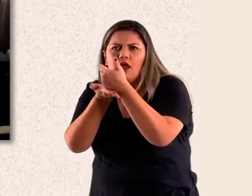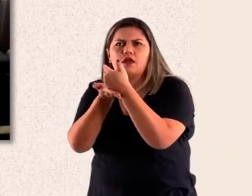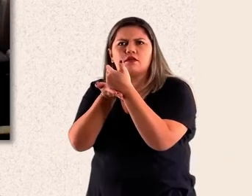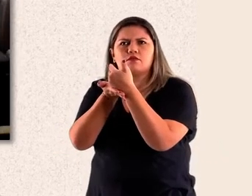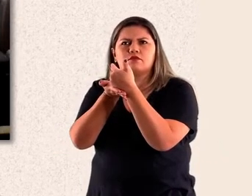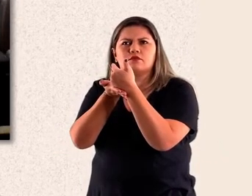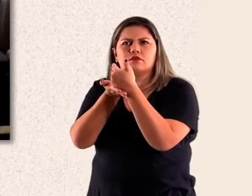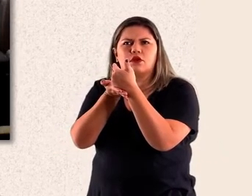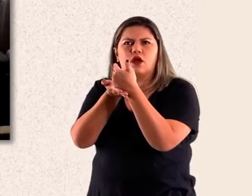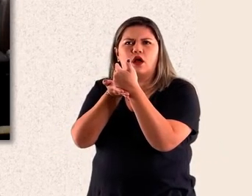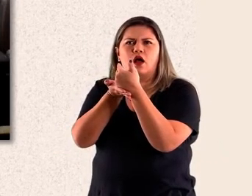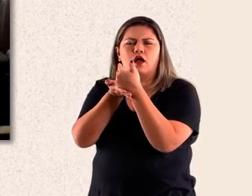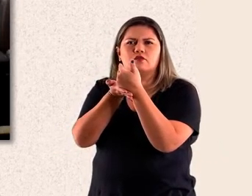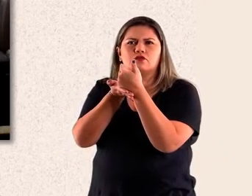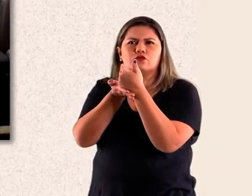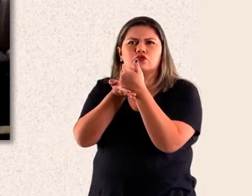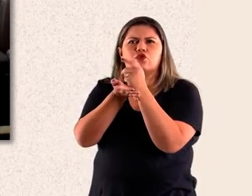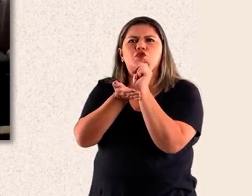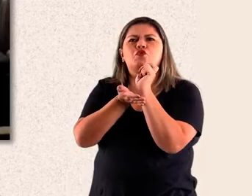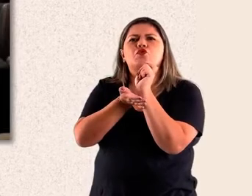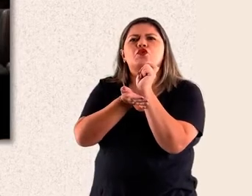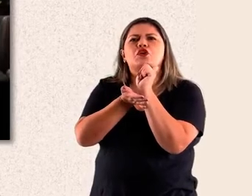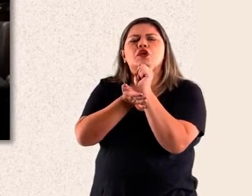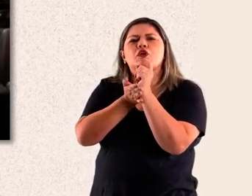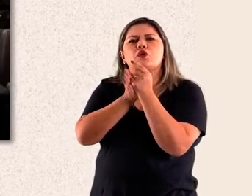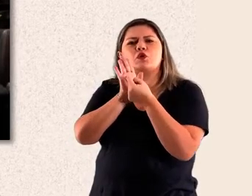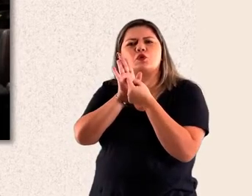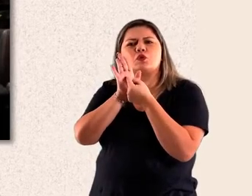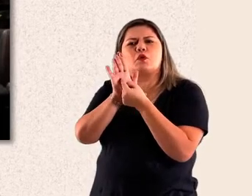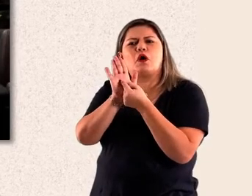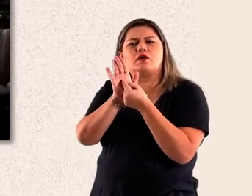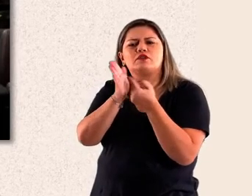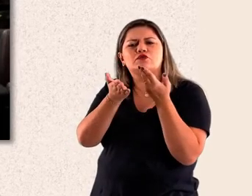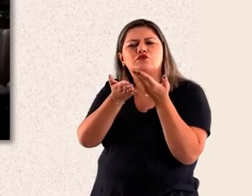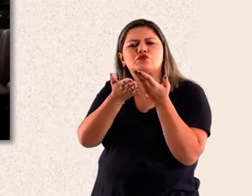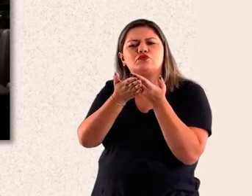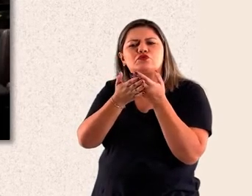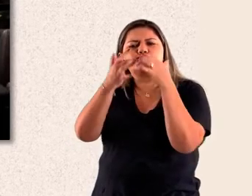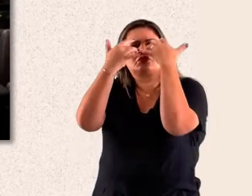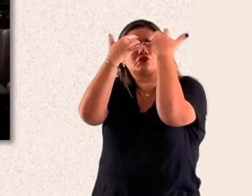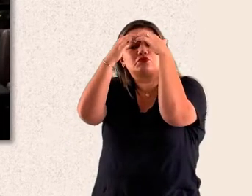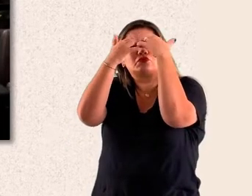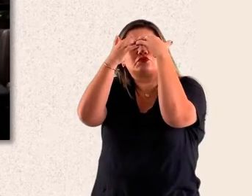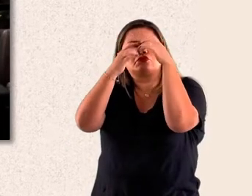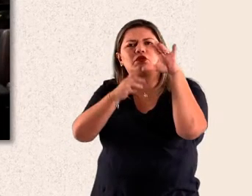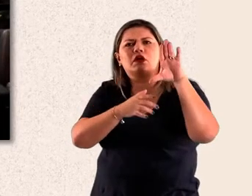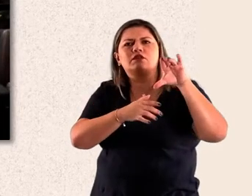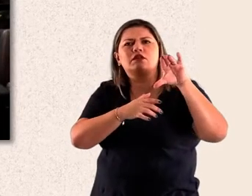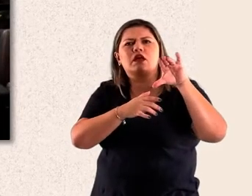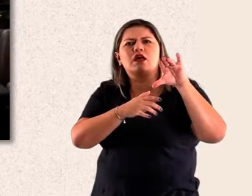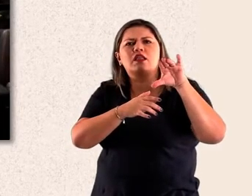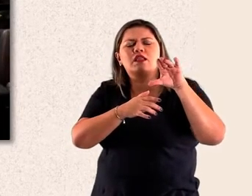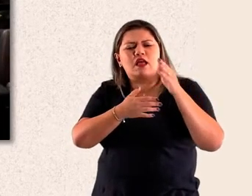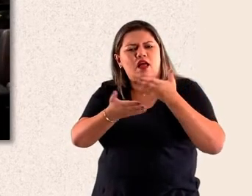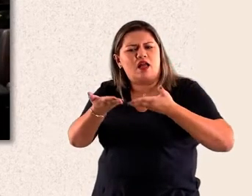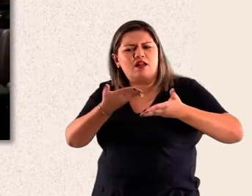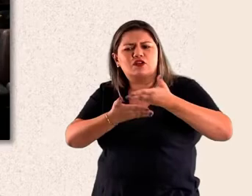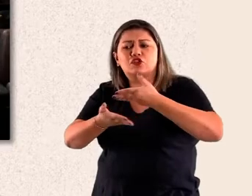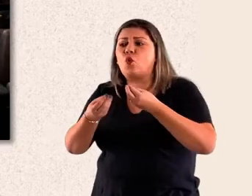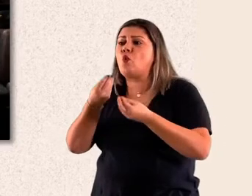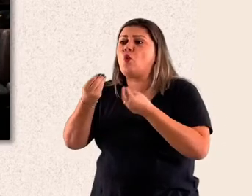pela pelo que evidenciem vida esse ano a neurociência somos desenhados para relações como é que a gente pode